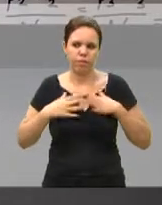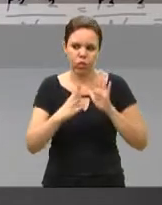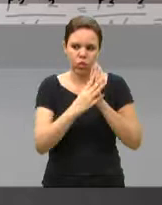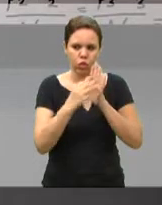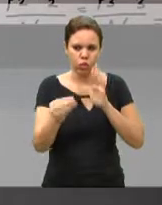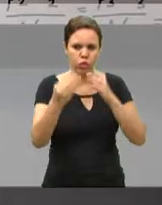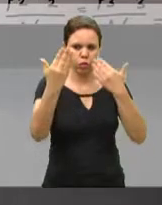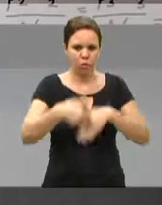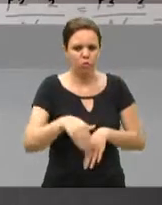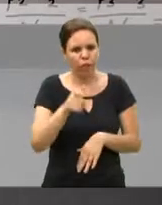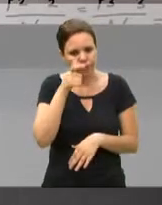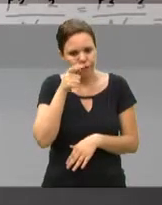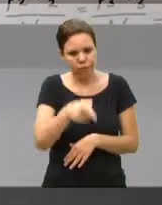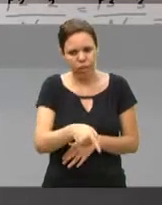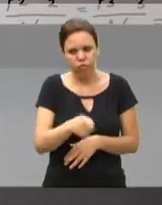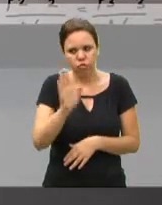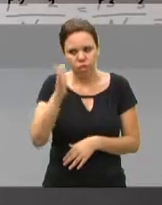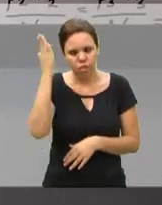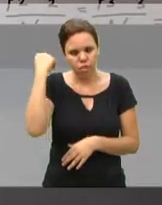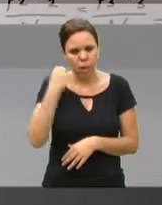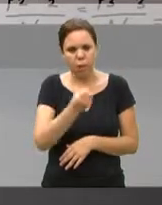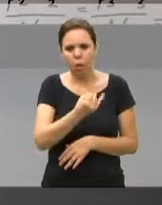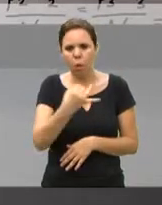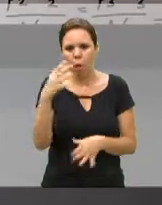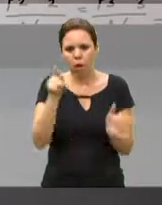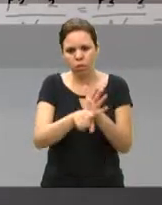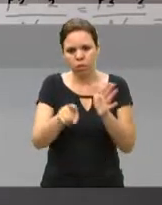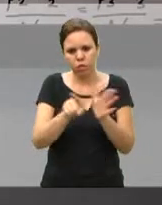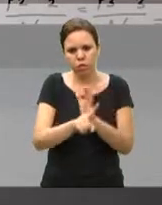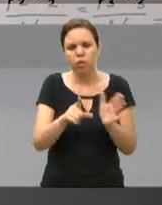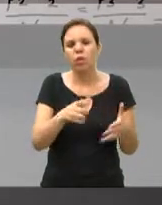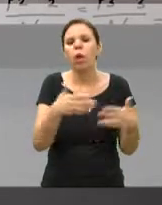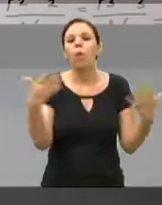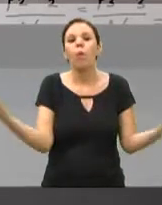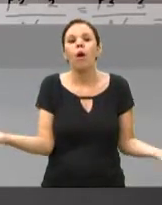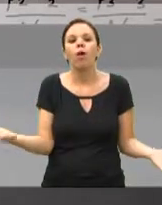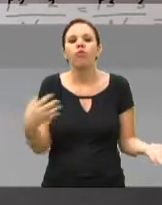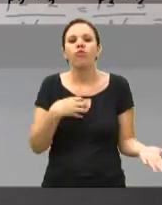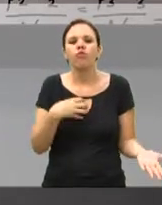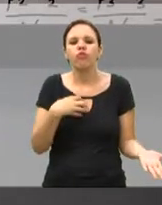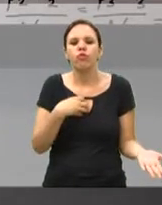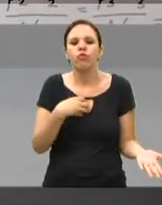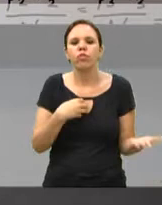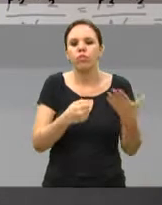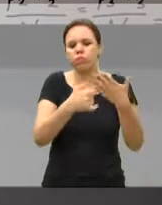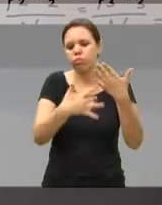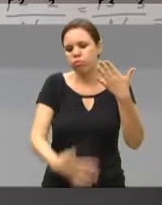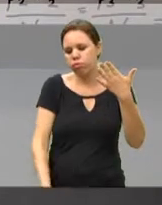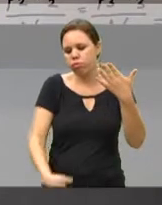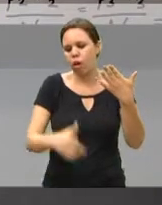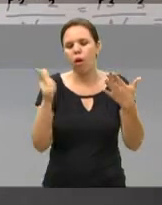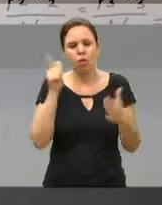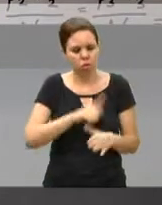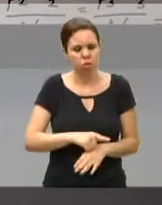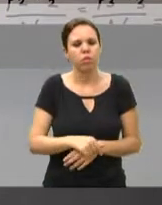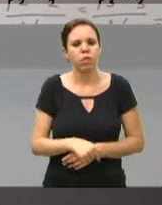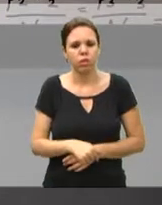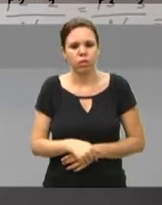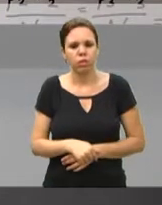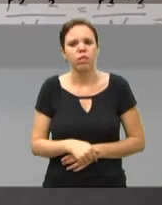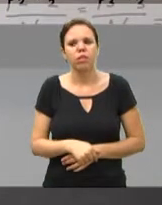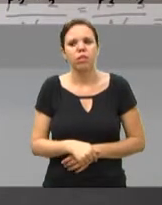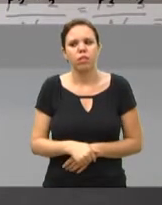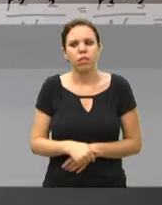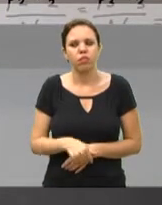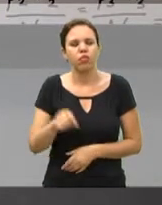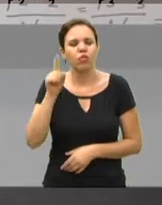da prova ele já viu, ele já sabe quantas questões são, quais os tipos de questão. Então, ele consegue chegar